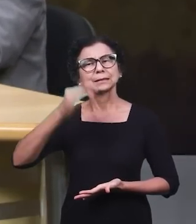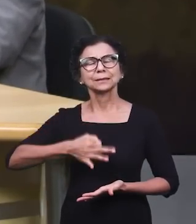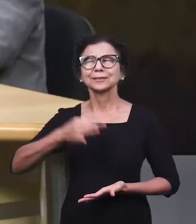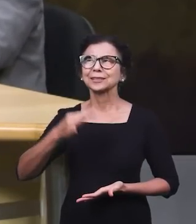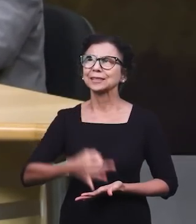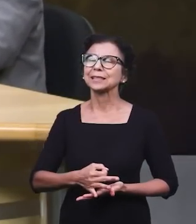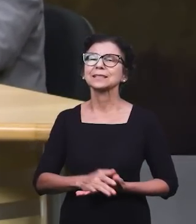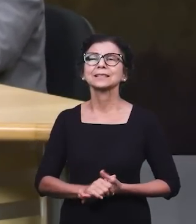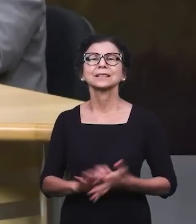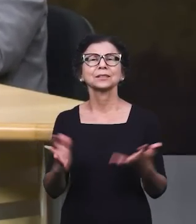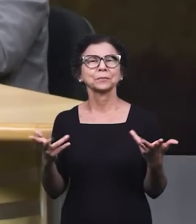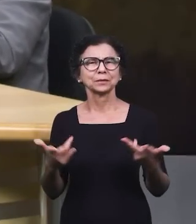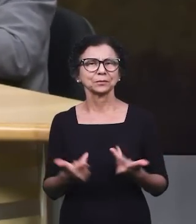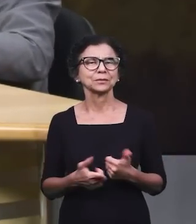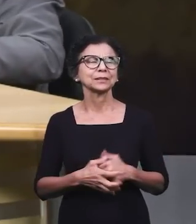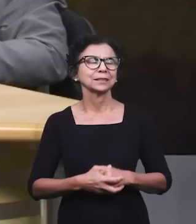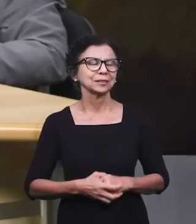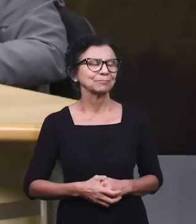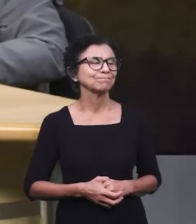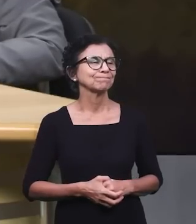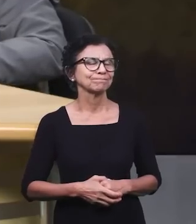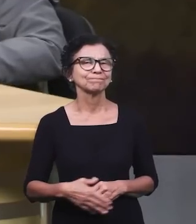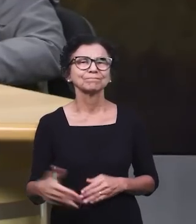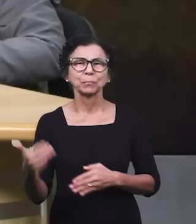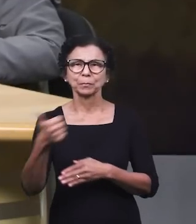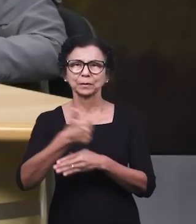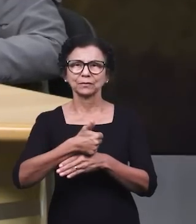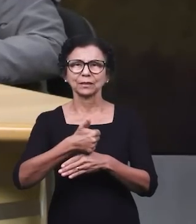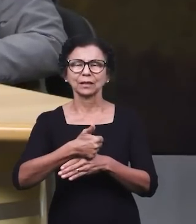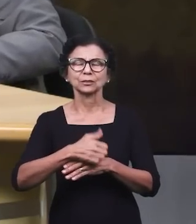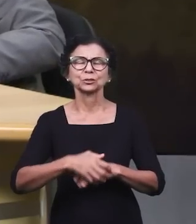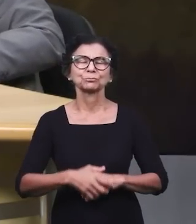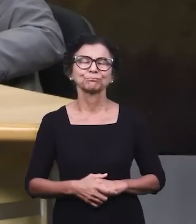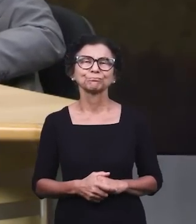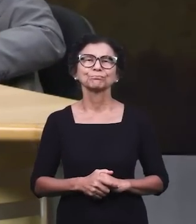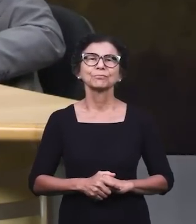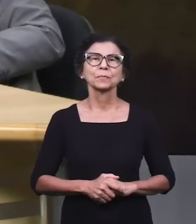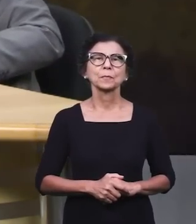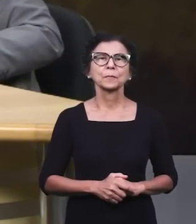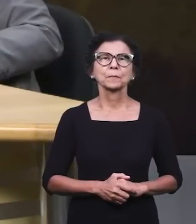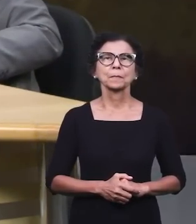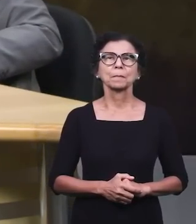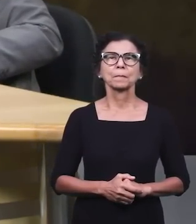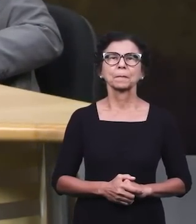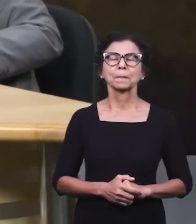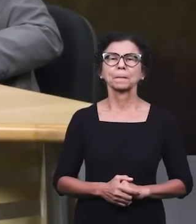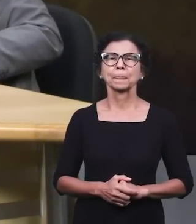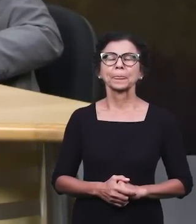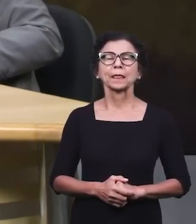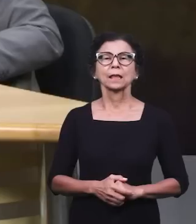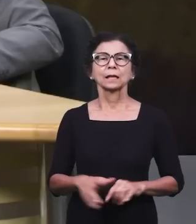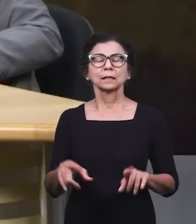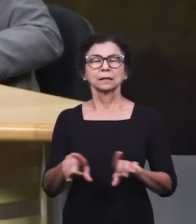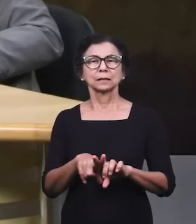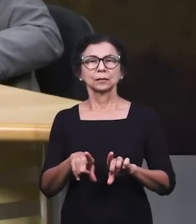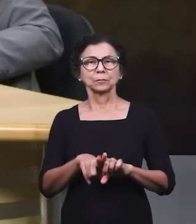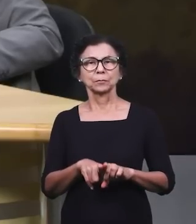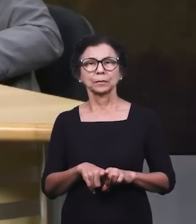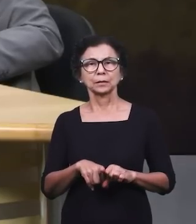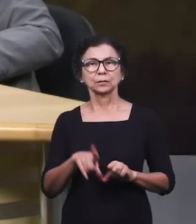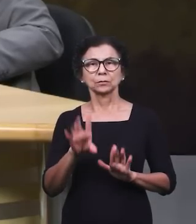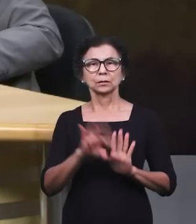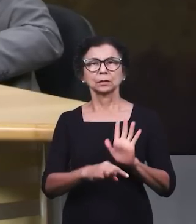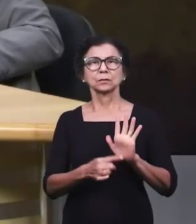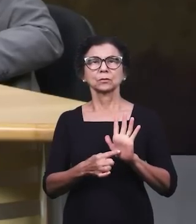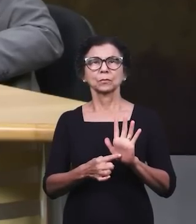coisa maravilhosa Deus faz conosco. Nós somos privilegiados. Privilegiado. Olha só. Fala, interessante que lá no capítulo 18, o Senhor fala